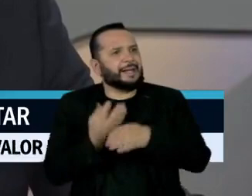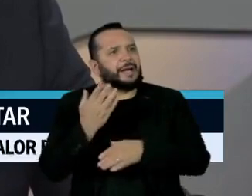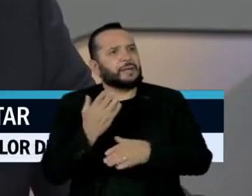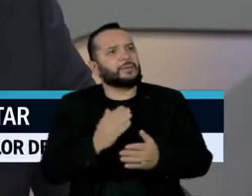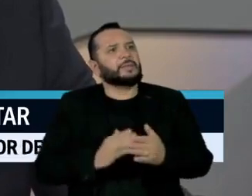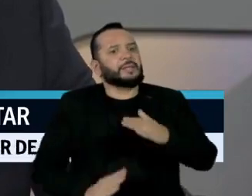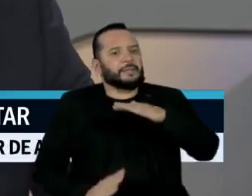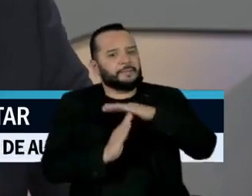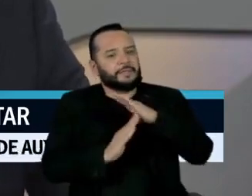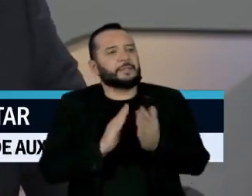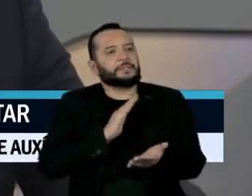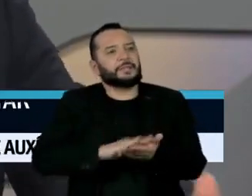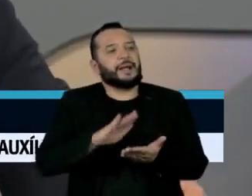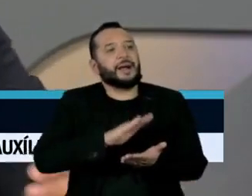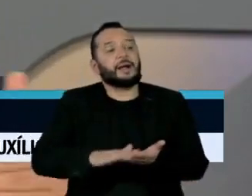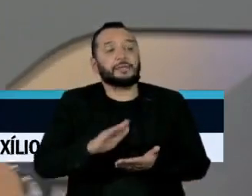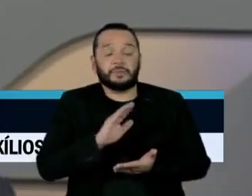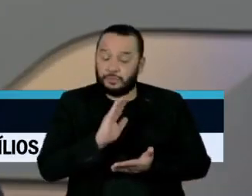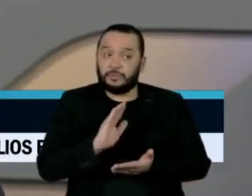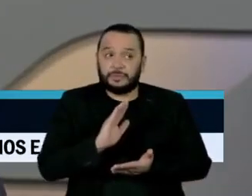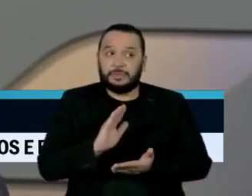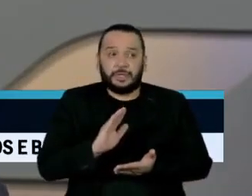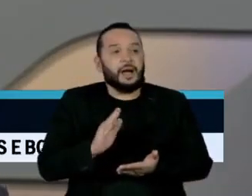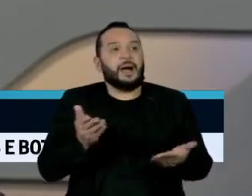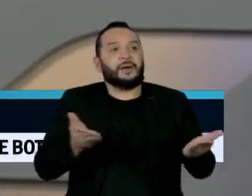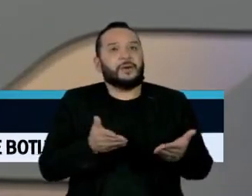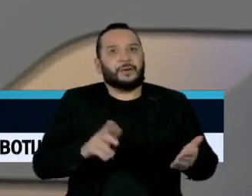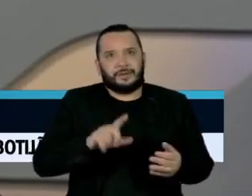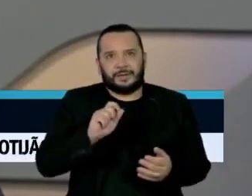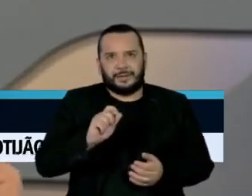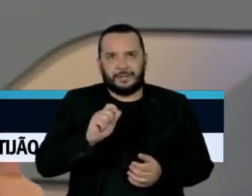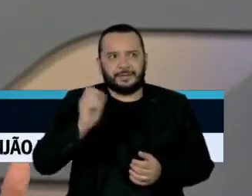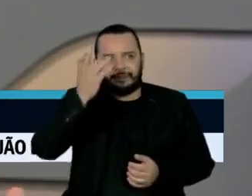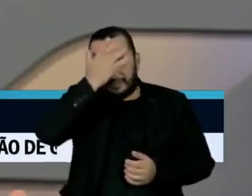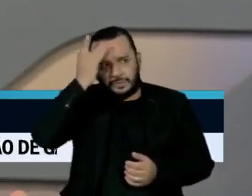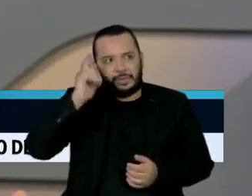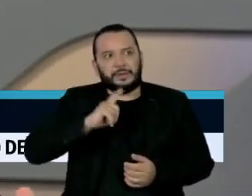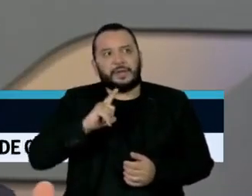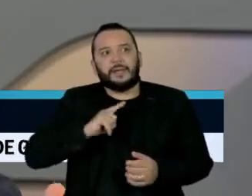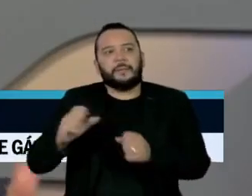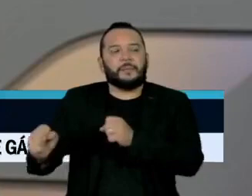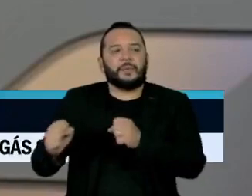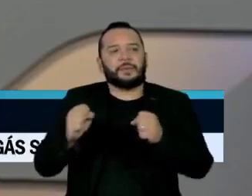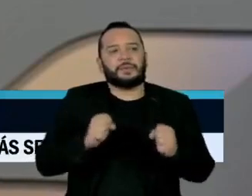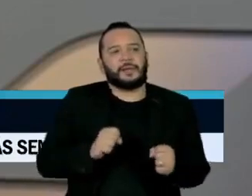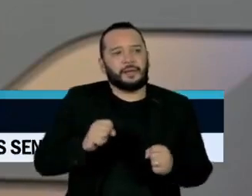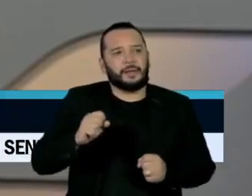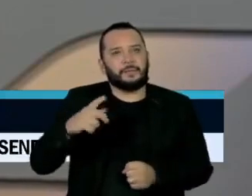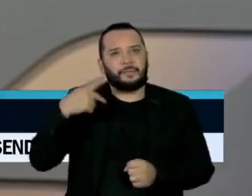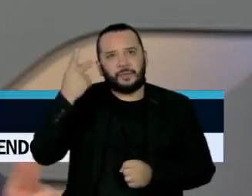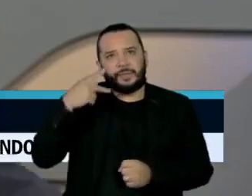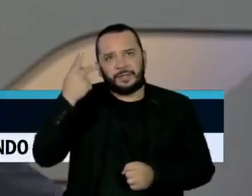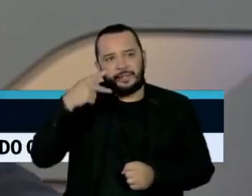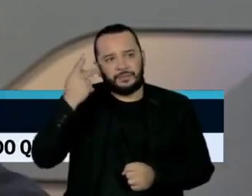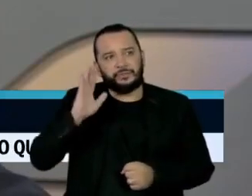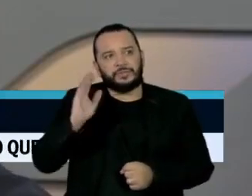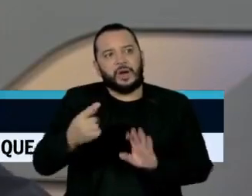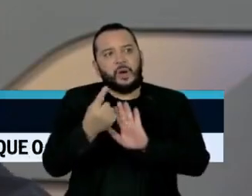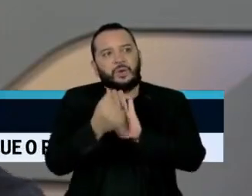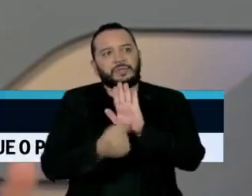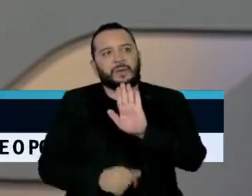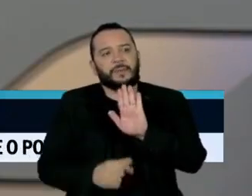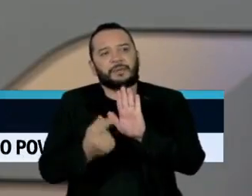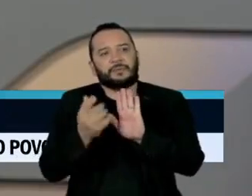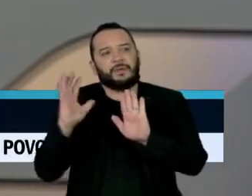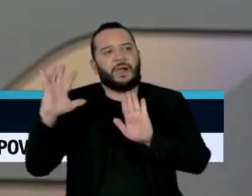isso gerou um subproduto que é o seguinte: aqueles que tinham mais poder político se apropriaram do orçamento